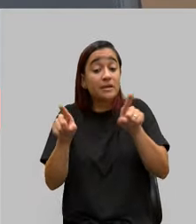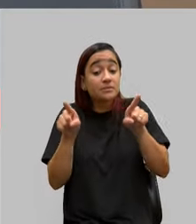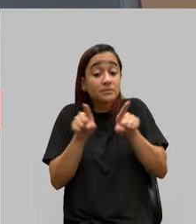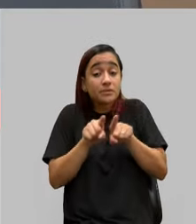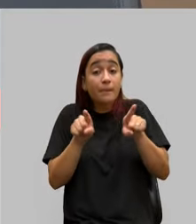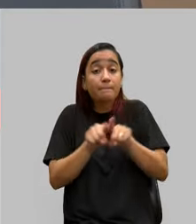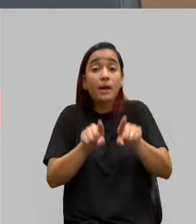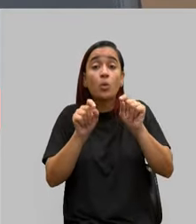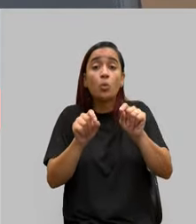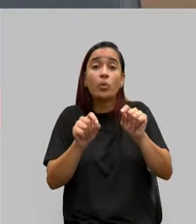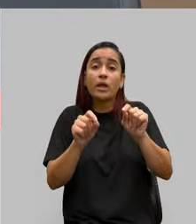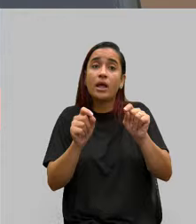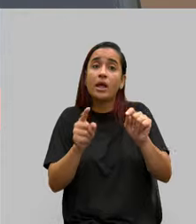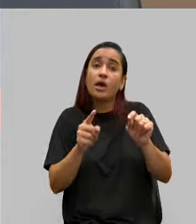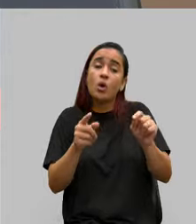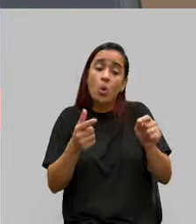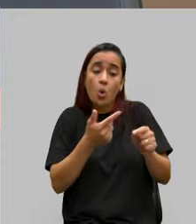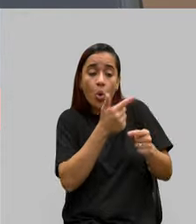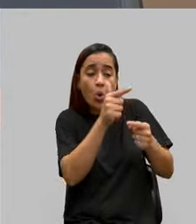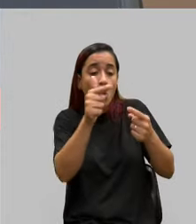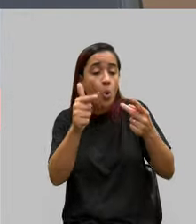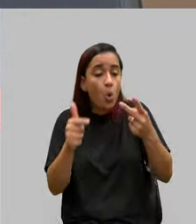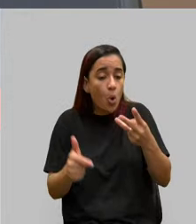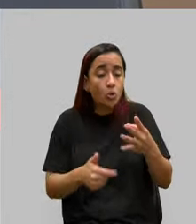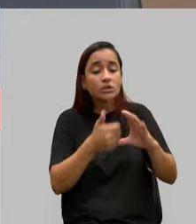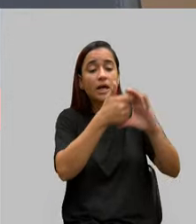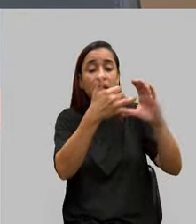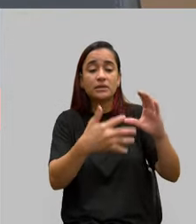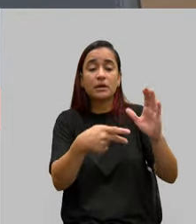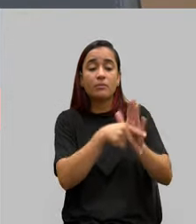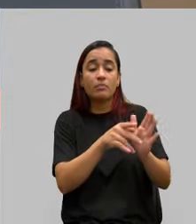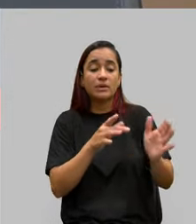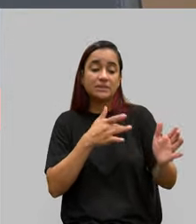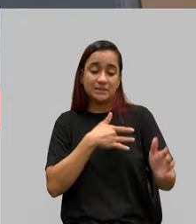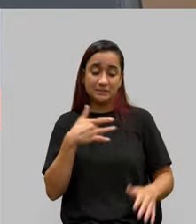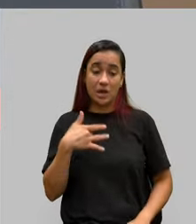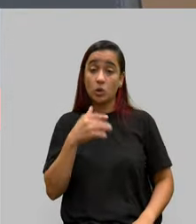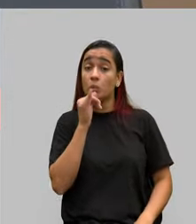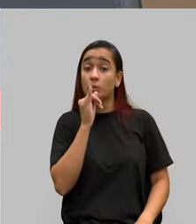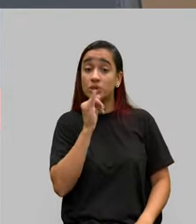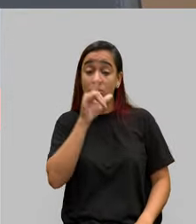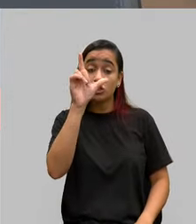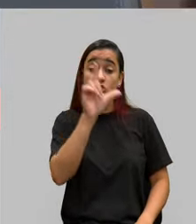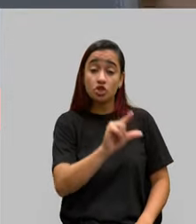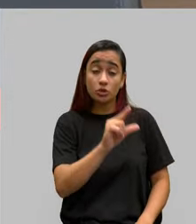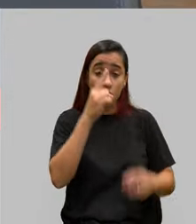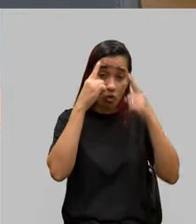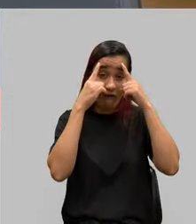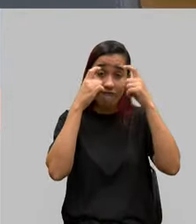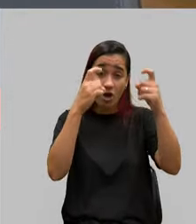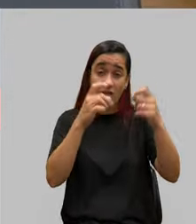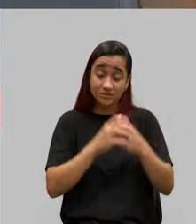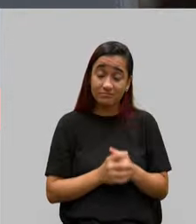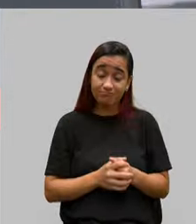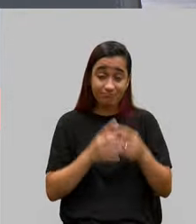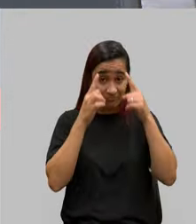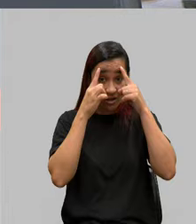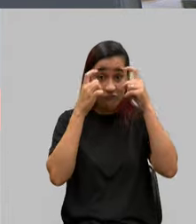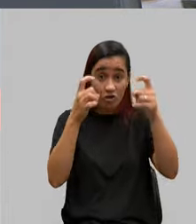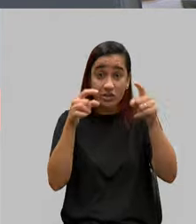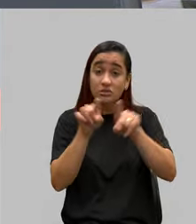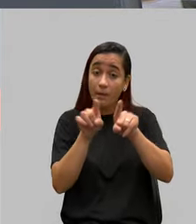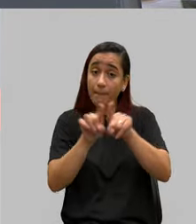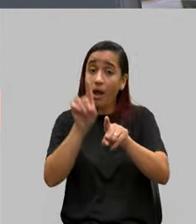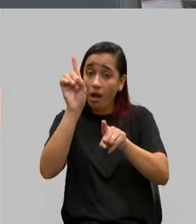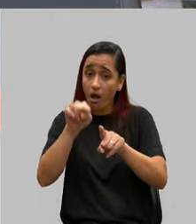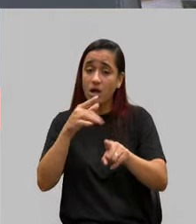outros aspectos da Associados da saúde por exemplo redução da violência a violência também é uma questão de saúde